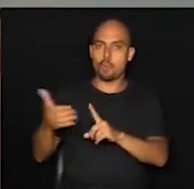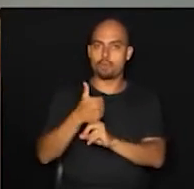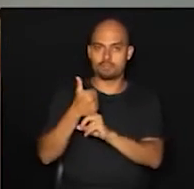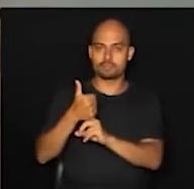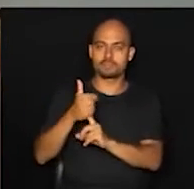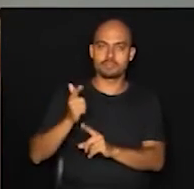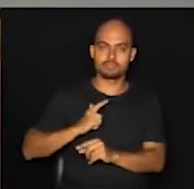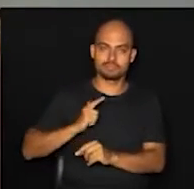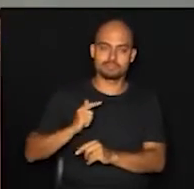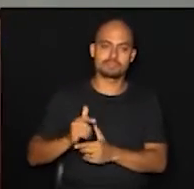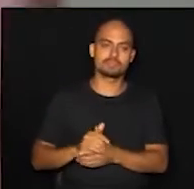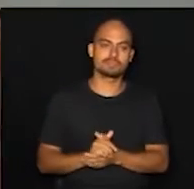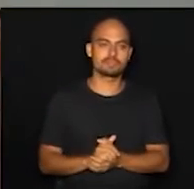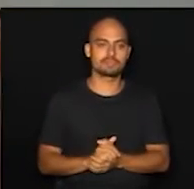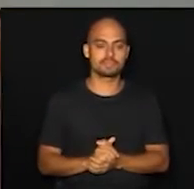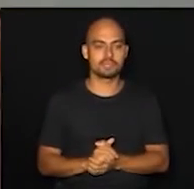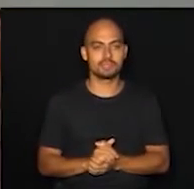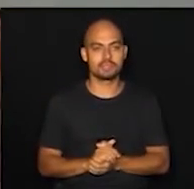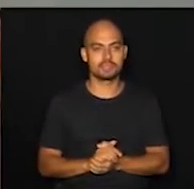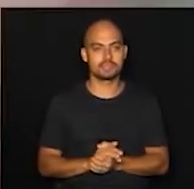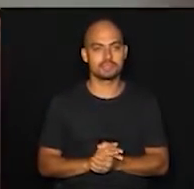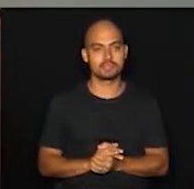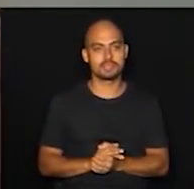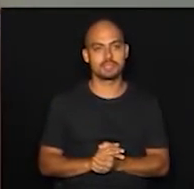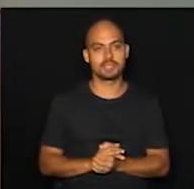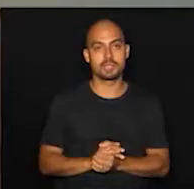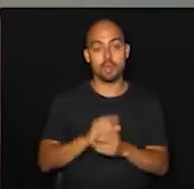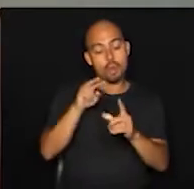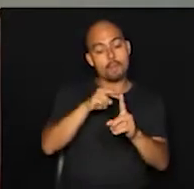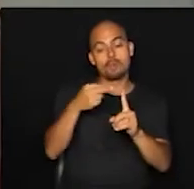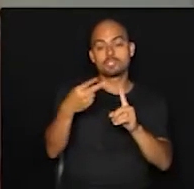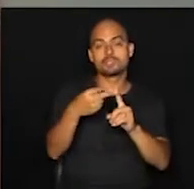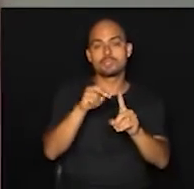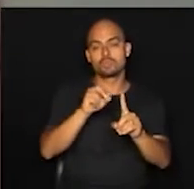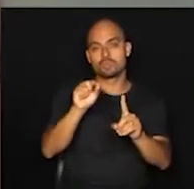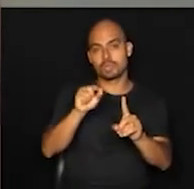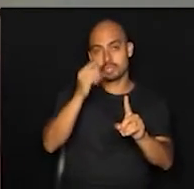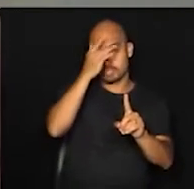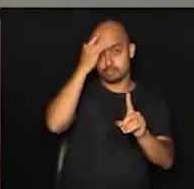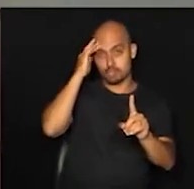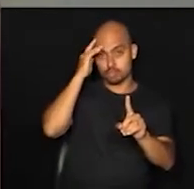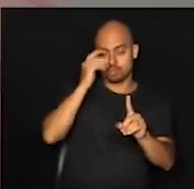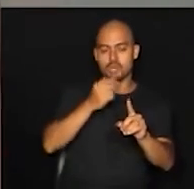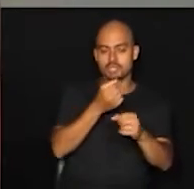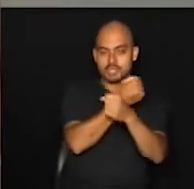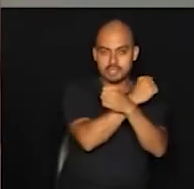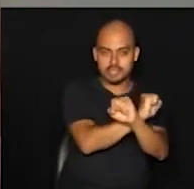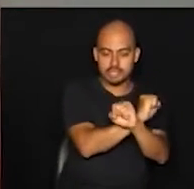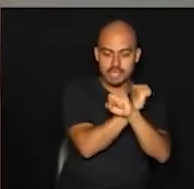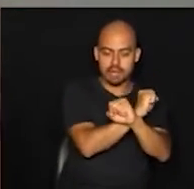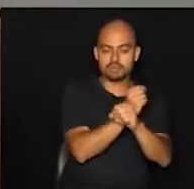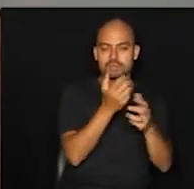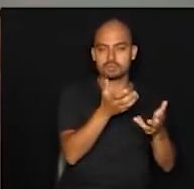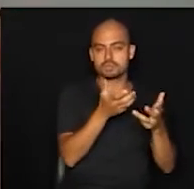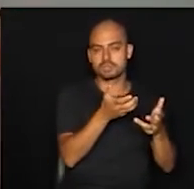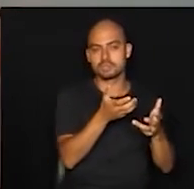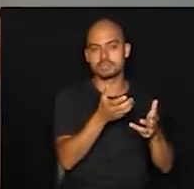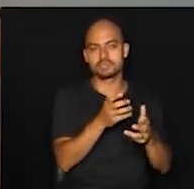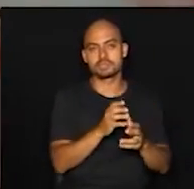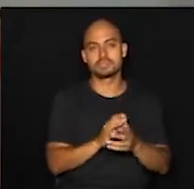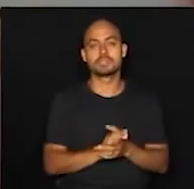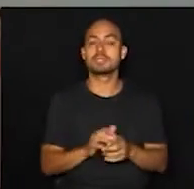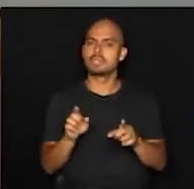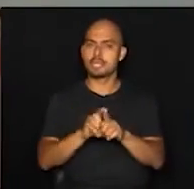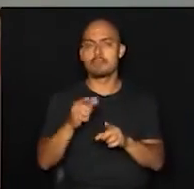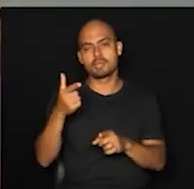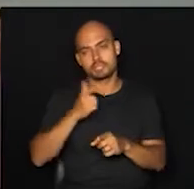Áurea foi um golpe de Estado do ponto de vista dos escravocratas, intransigentes, que estavam no Partido Conservador e até no liberal